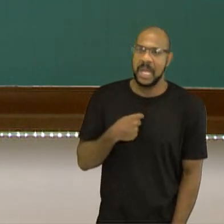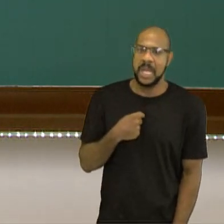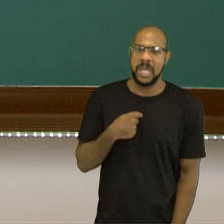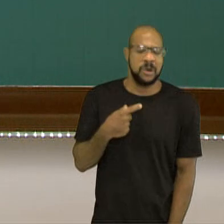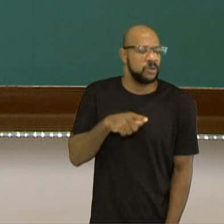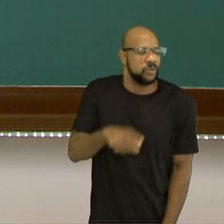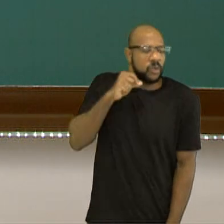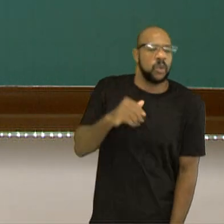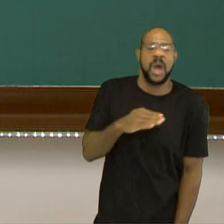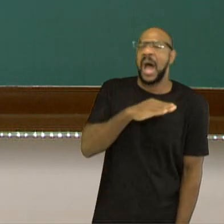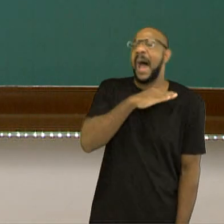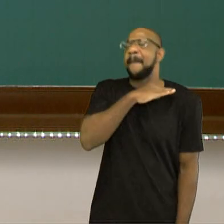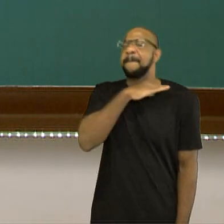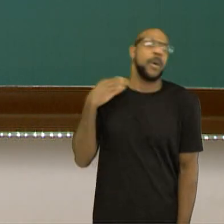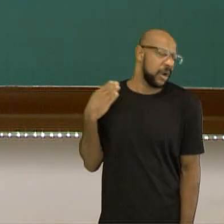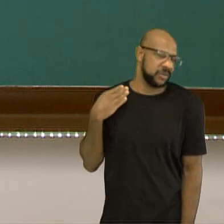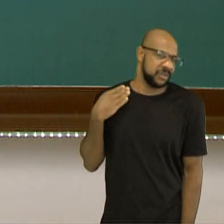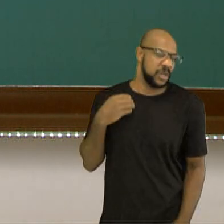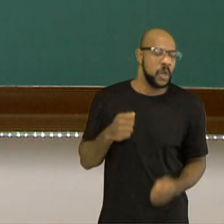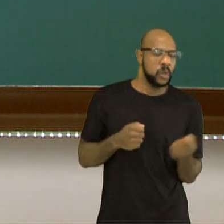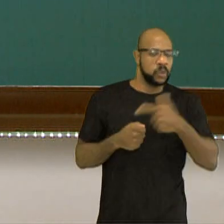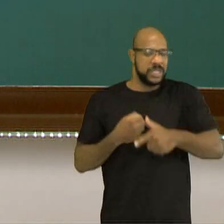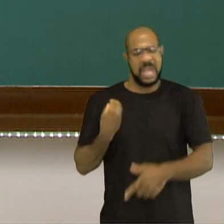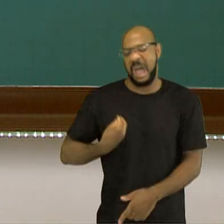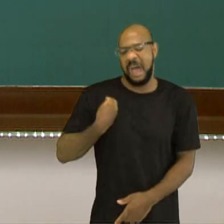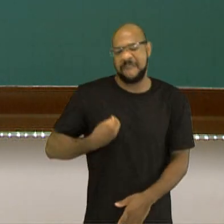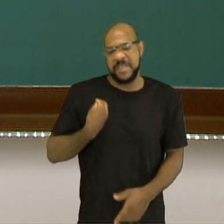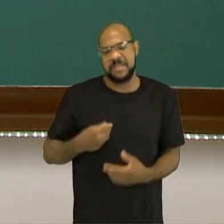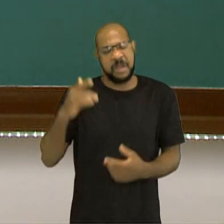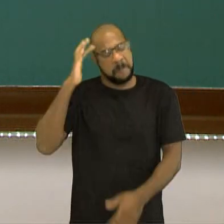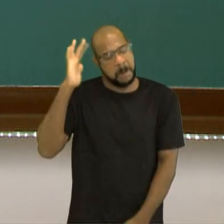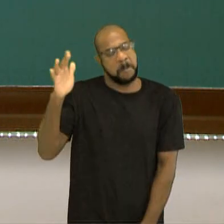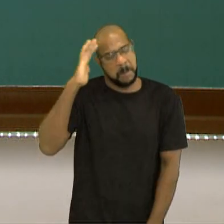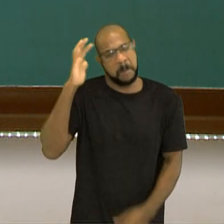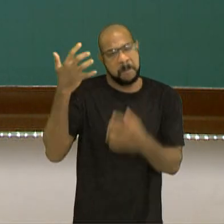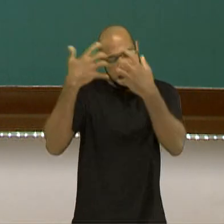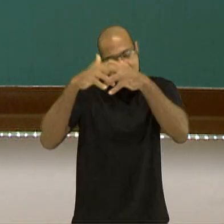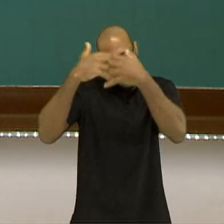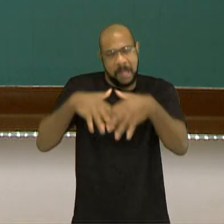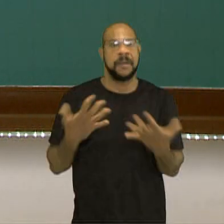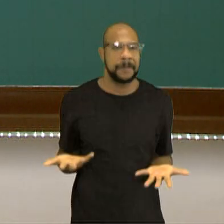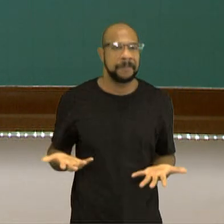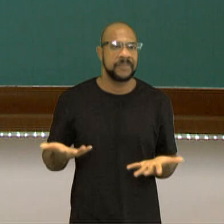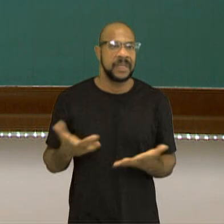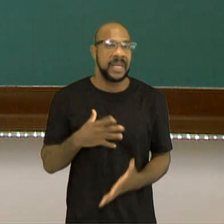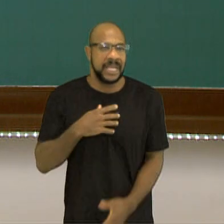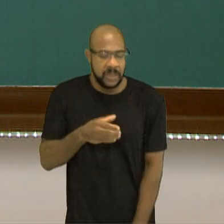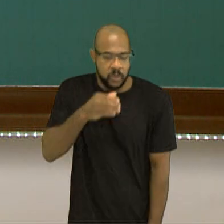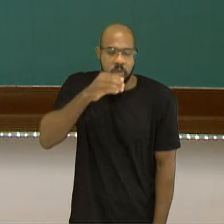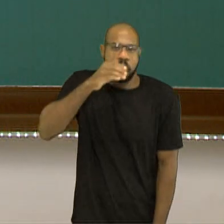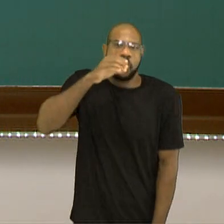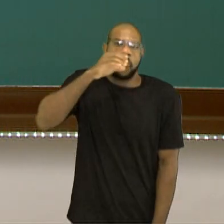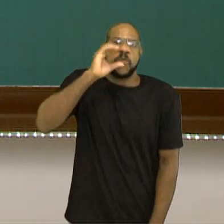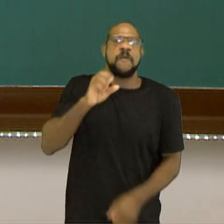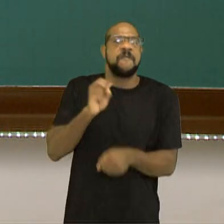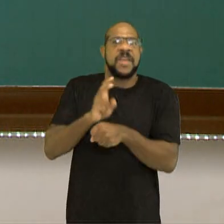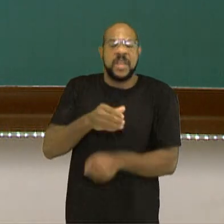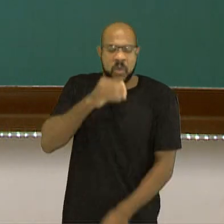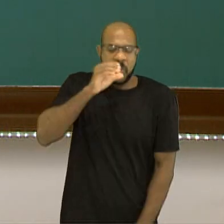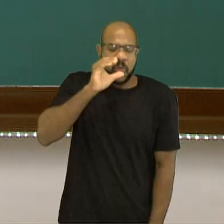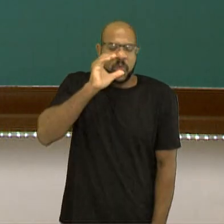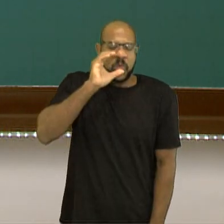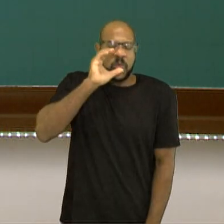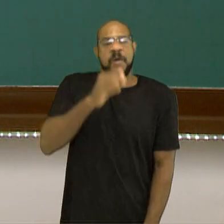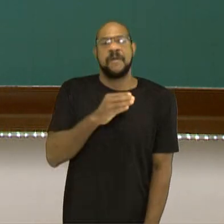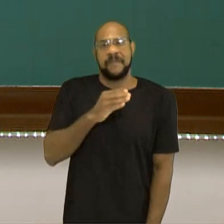vida irrefletida." Tomou a cicuta, um veneno muito forte, e morreu. Platão